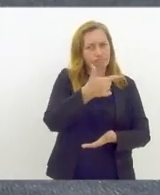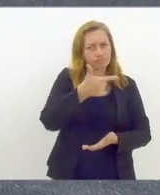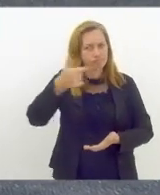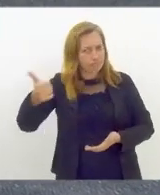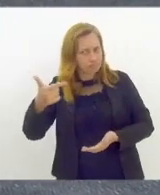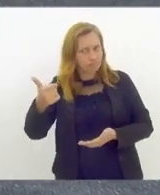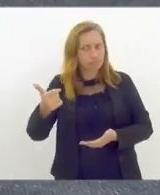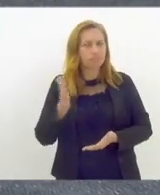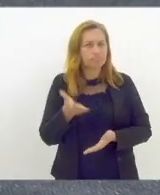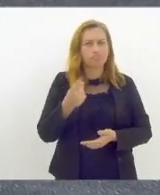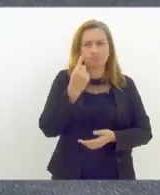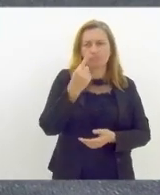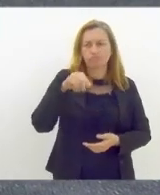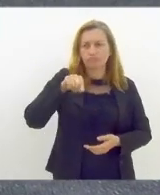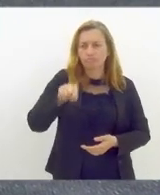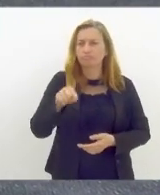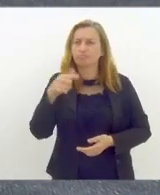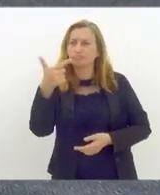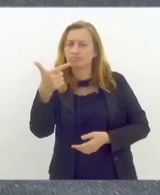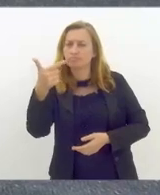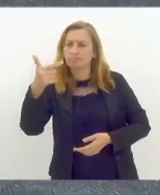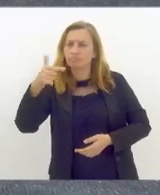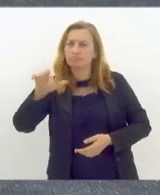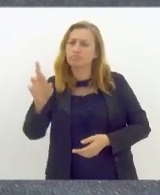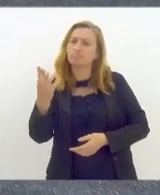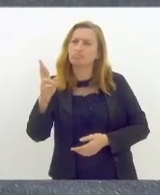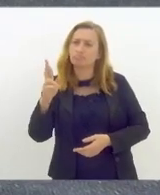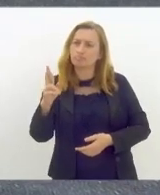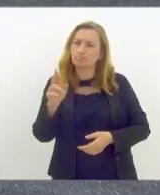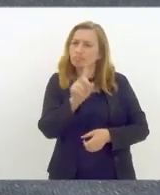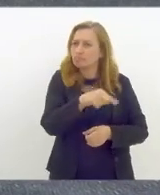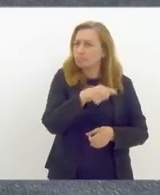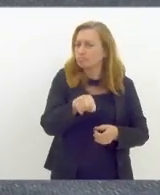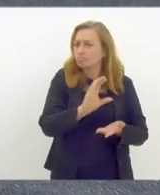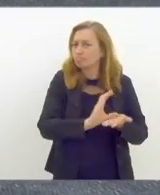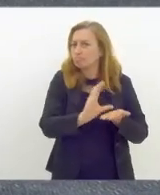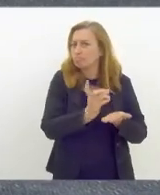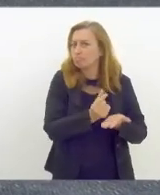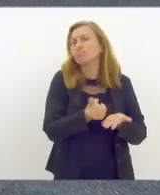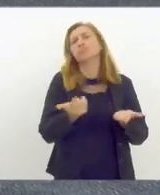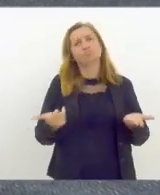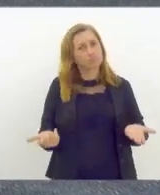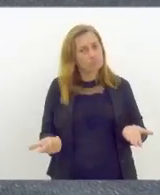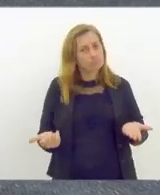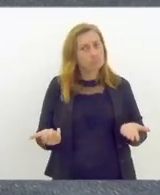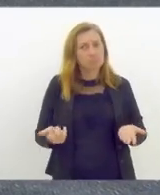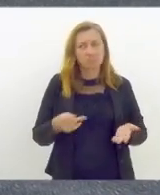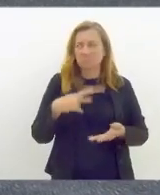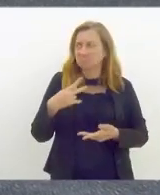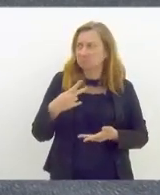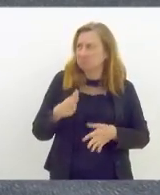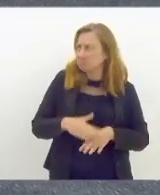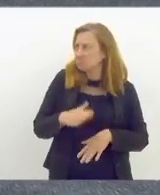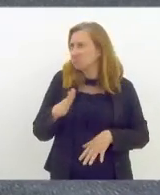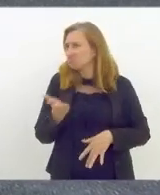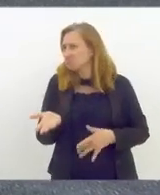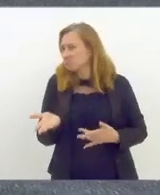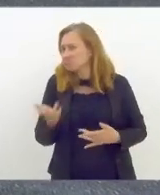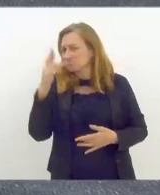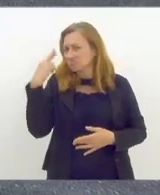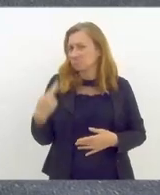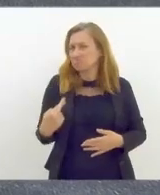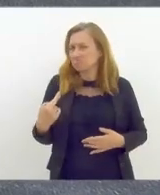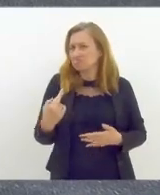já chega a 1,2 bilhão de reais de corte em despesas de custeio. Ninguém está falando nem mais aqui, Renata,